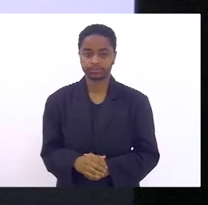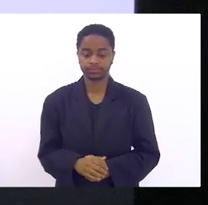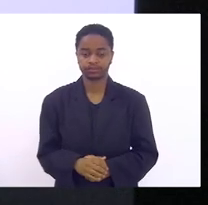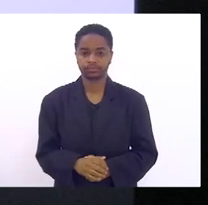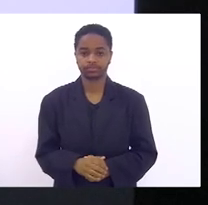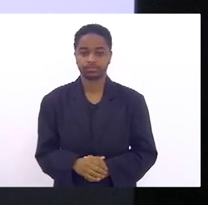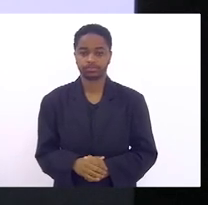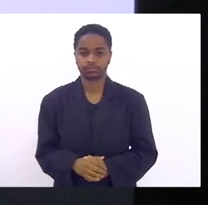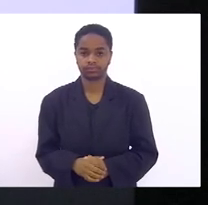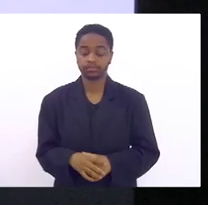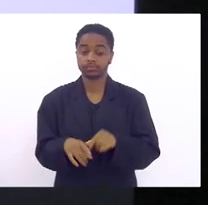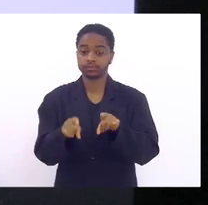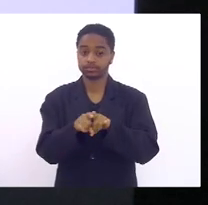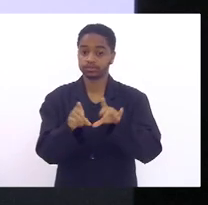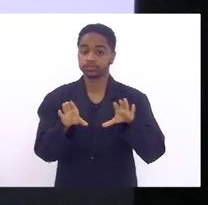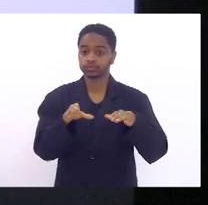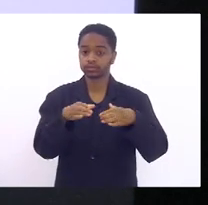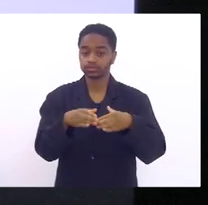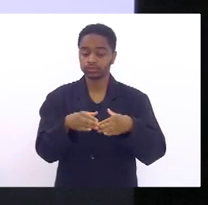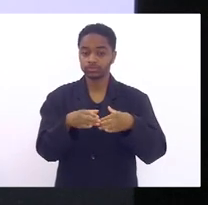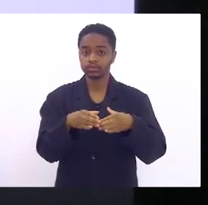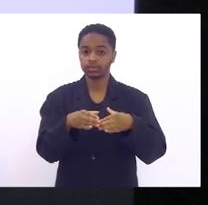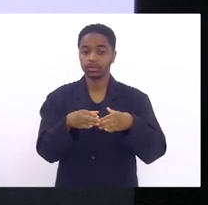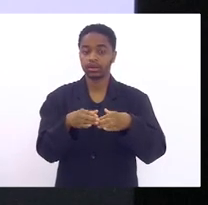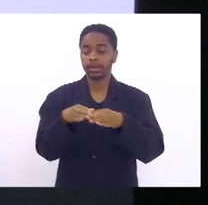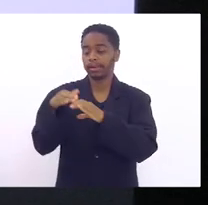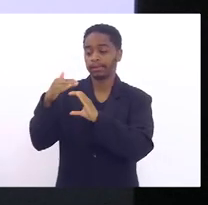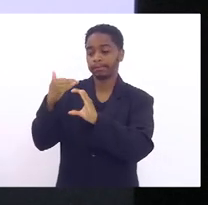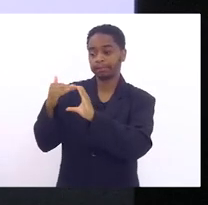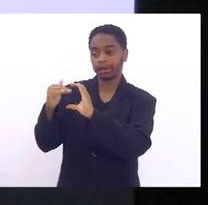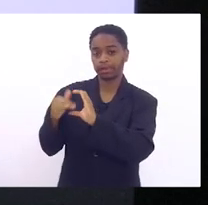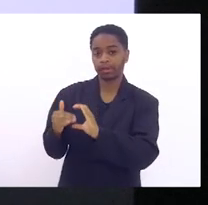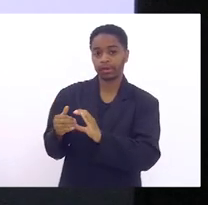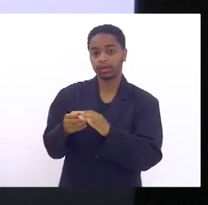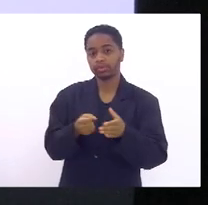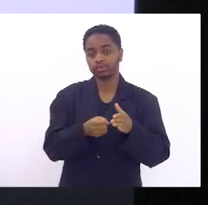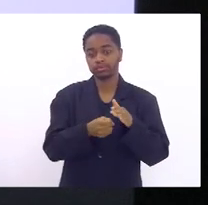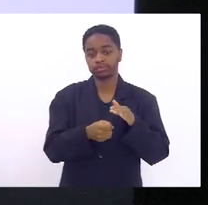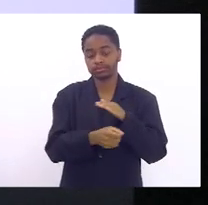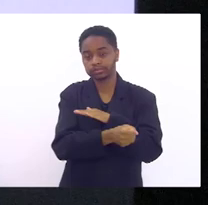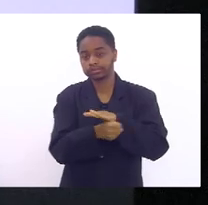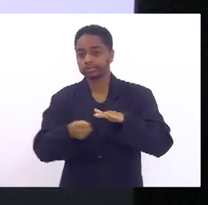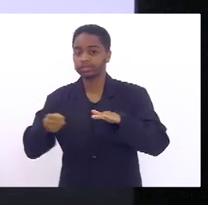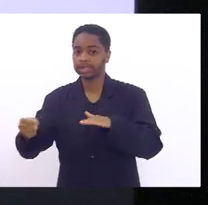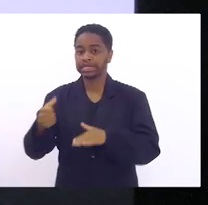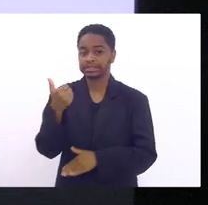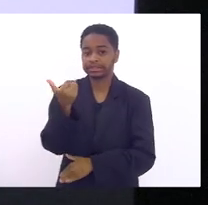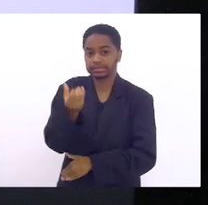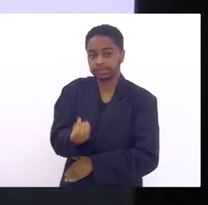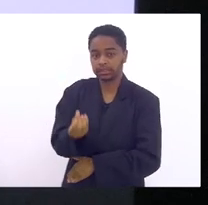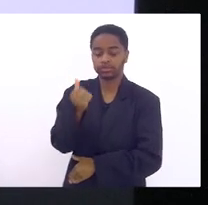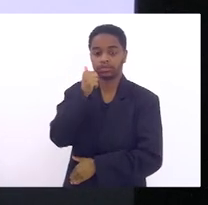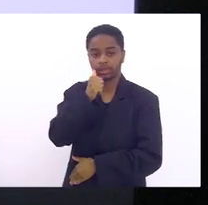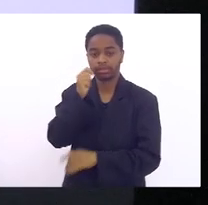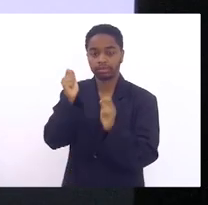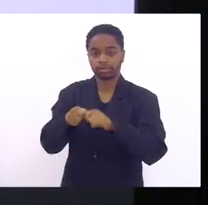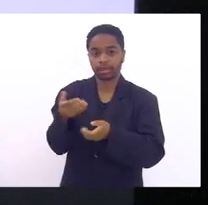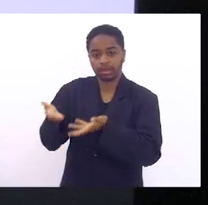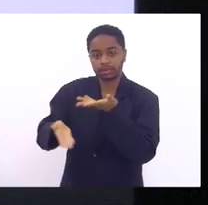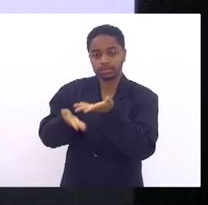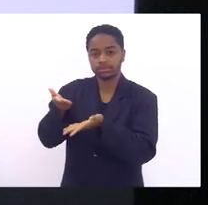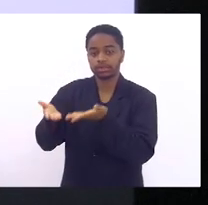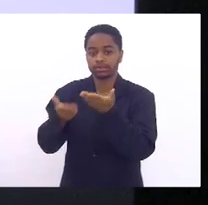eh encaminhou 16 casos para esses atendimentos psicoterapeuticos nesse serviço de